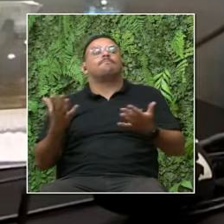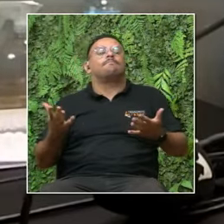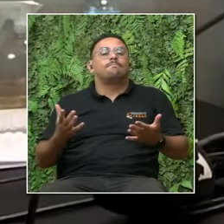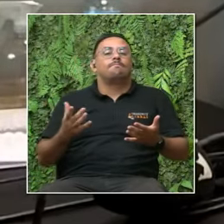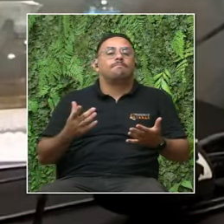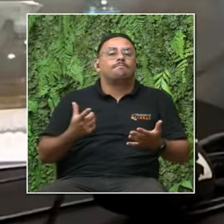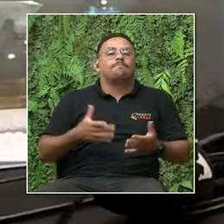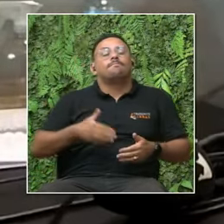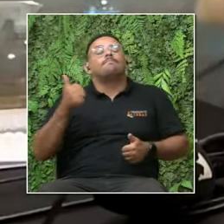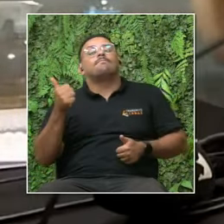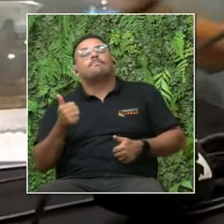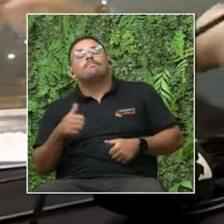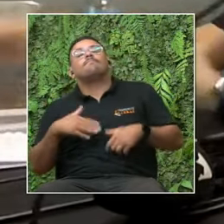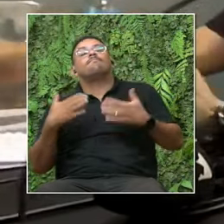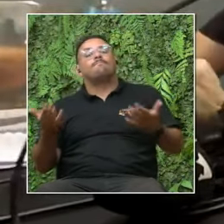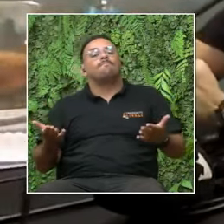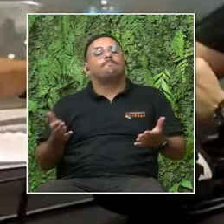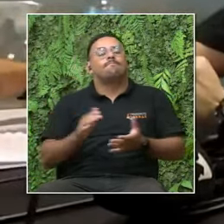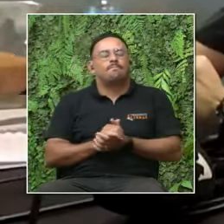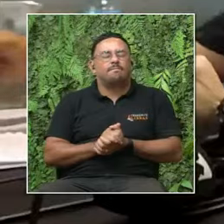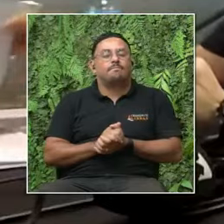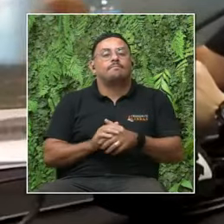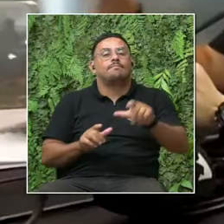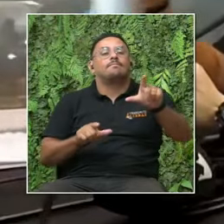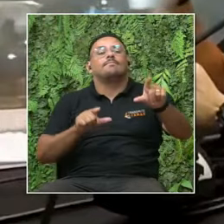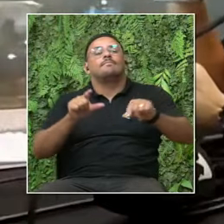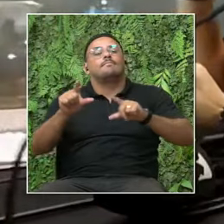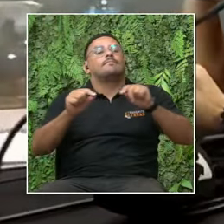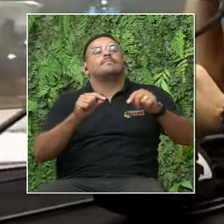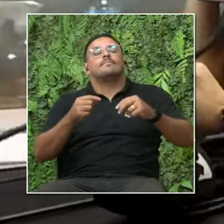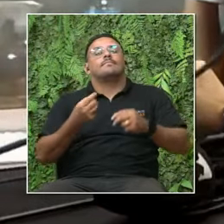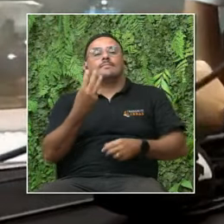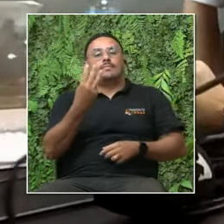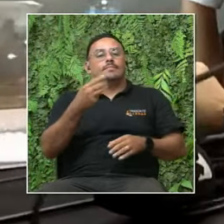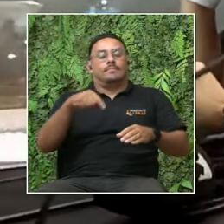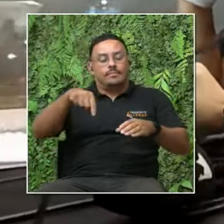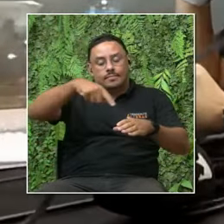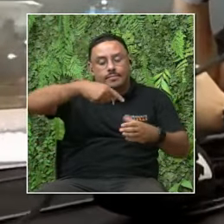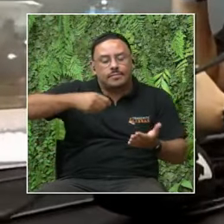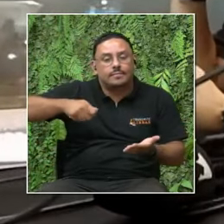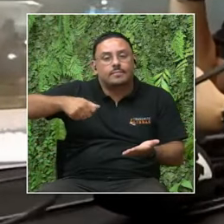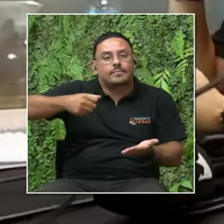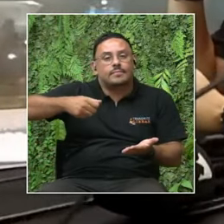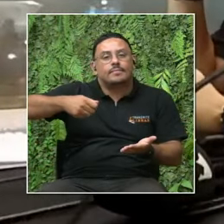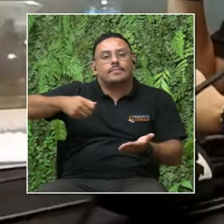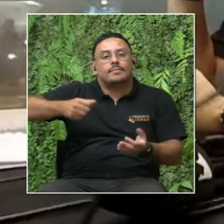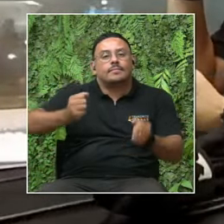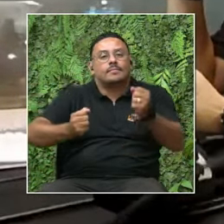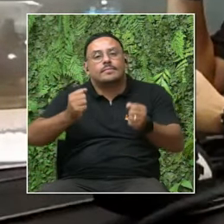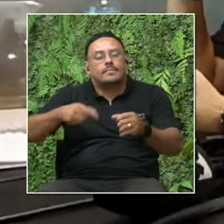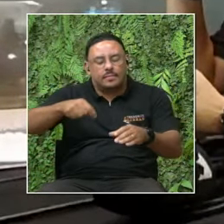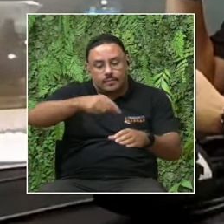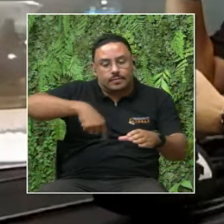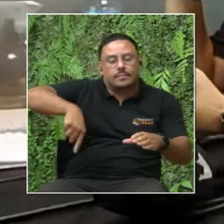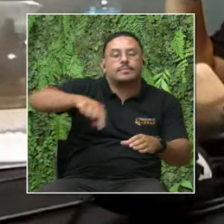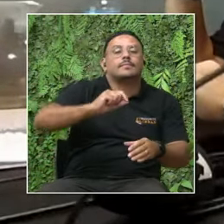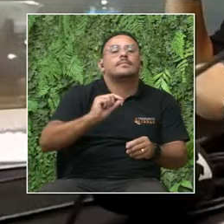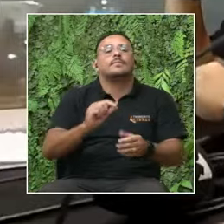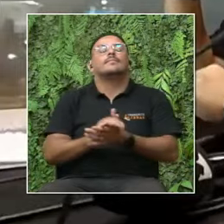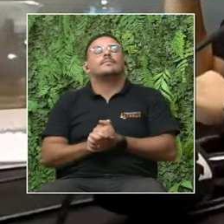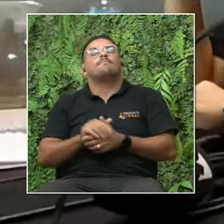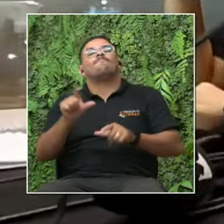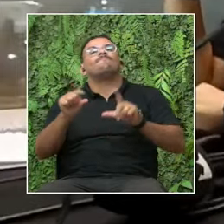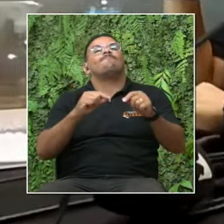era melhor não ter saído e a a a escolha dos três volantes aquela aquela frase que todo mundo sabe conhece desde pequeno Cada escolha uma renúncia né